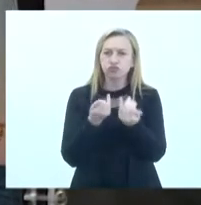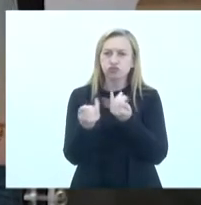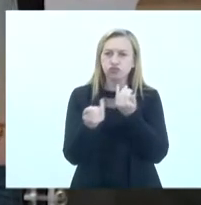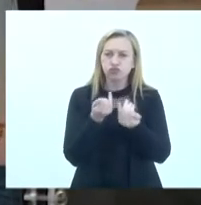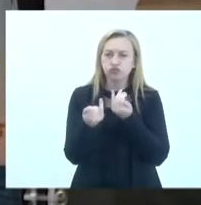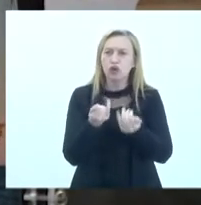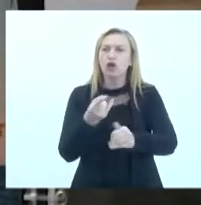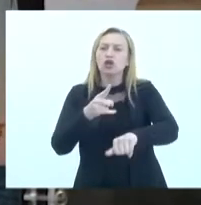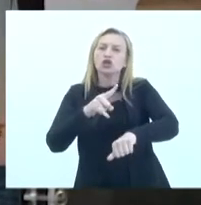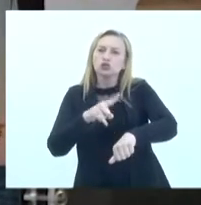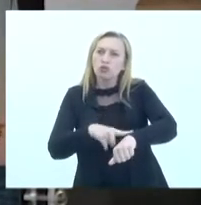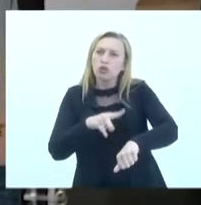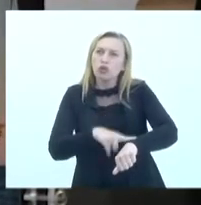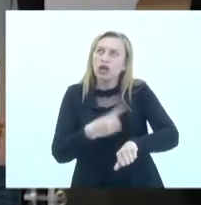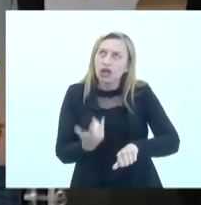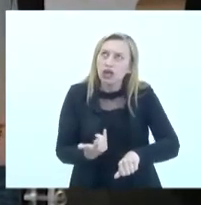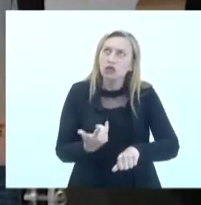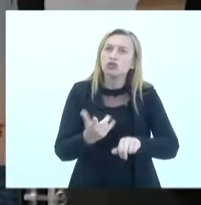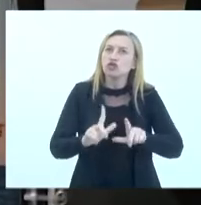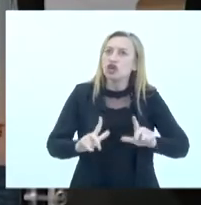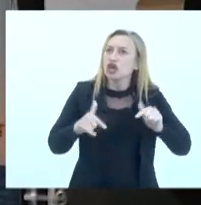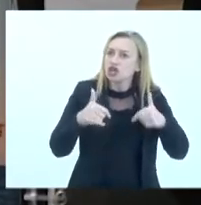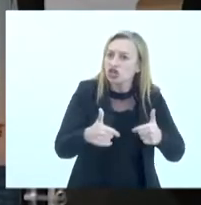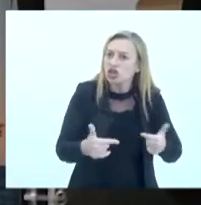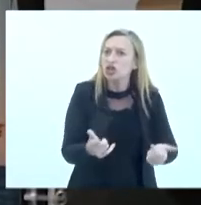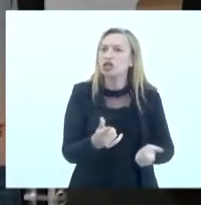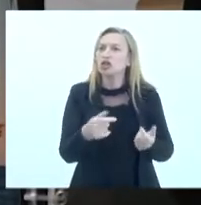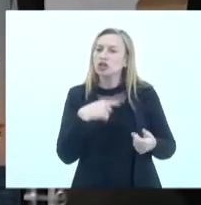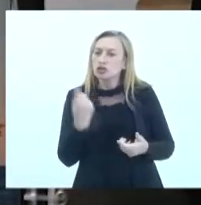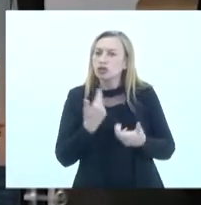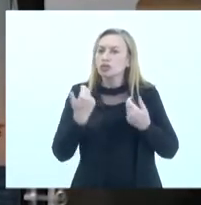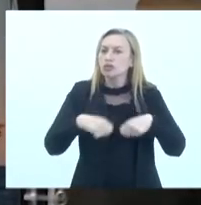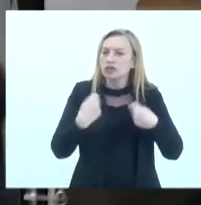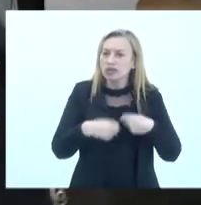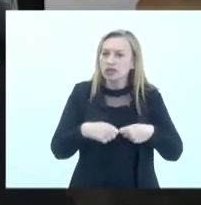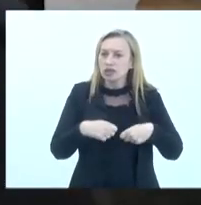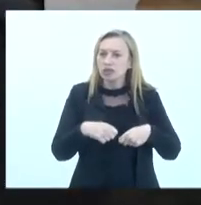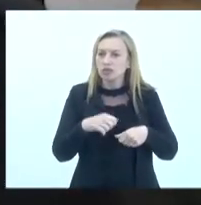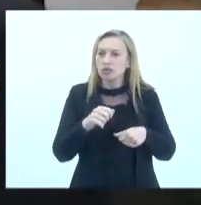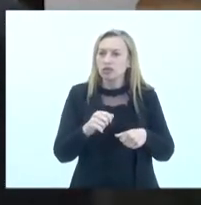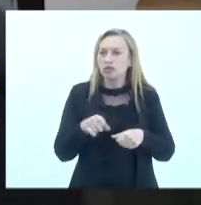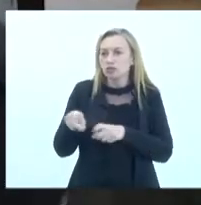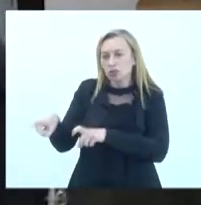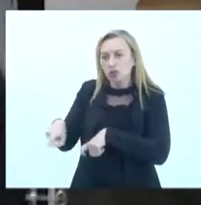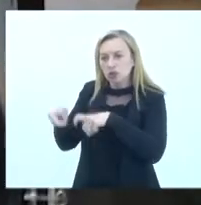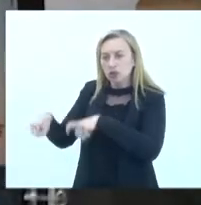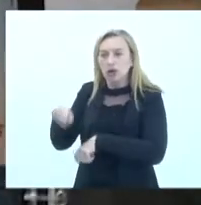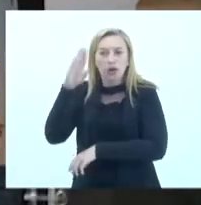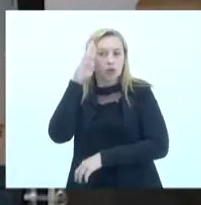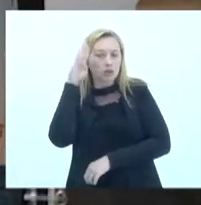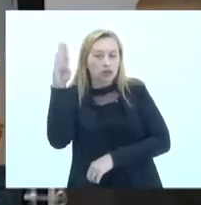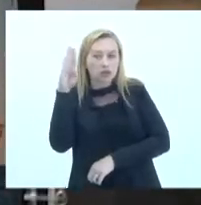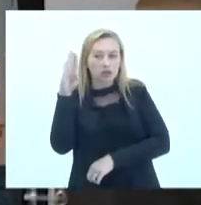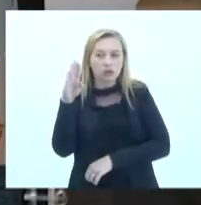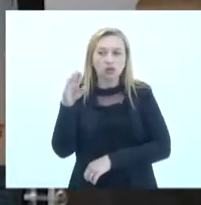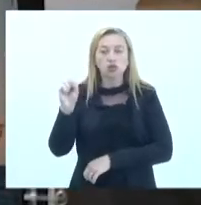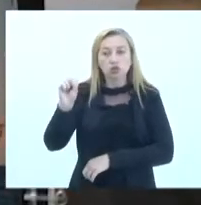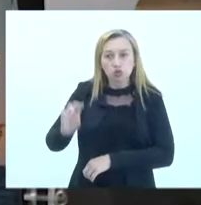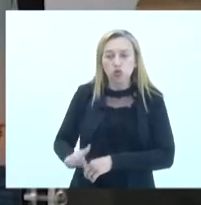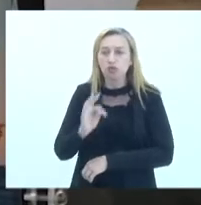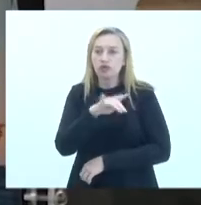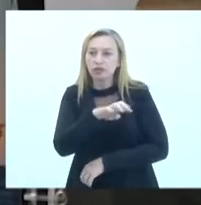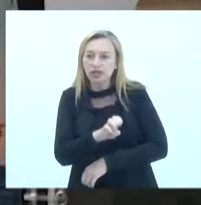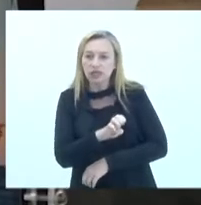de momentos, ou seja, de ações que a gente precisa para o interior, principalmente no Sul Fluminense. Eu acho que está